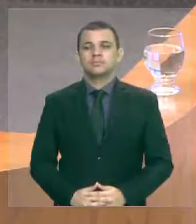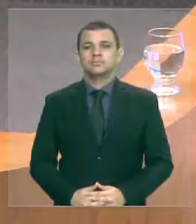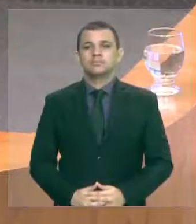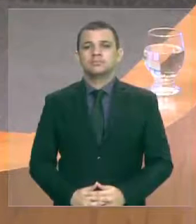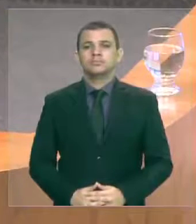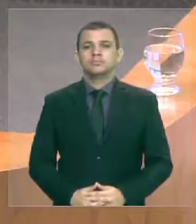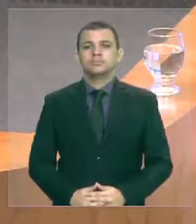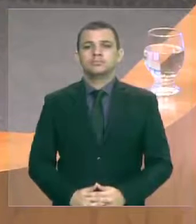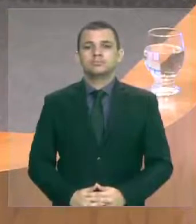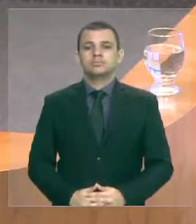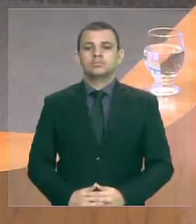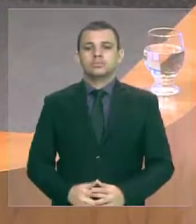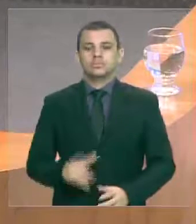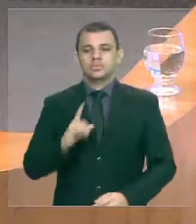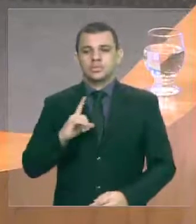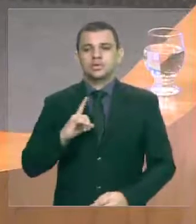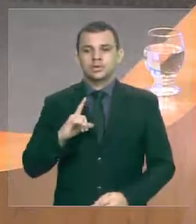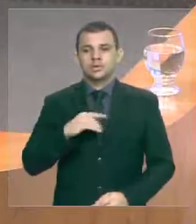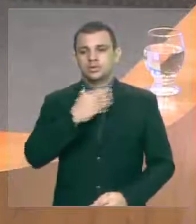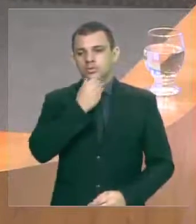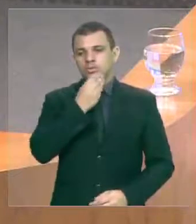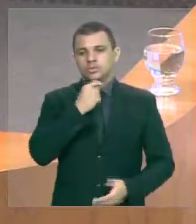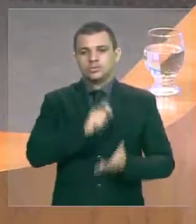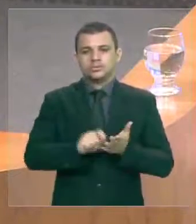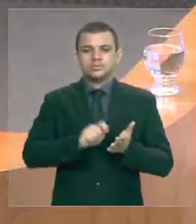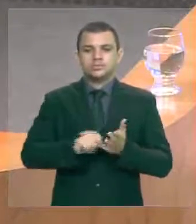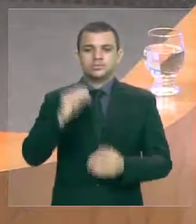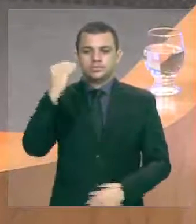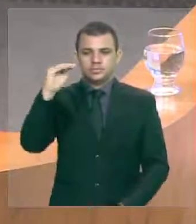Há um blogueiro